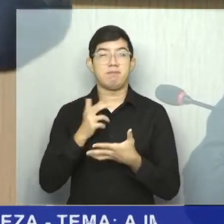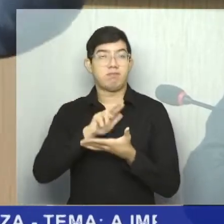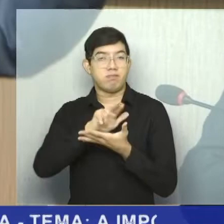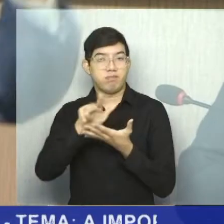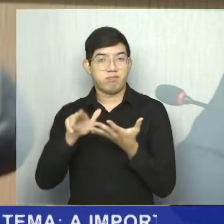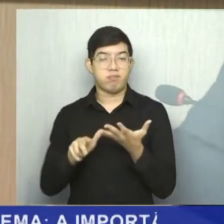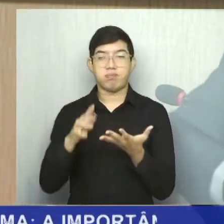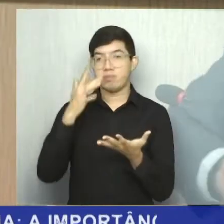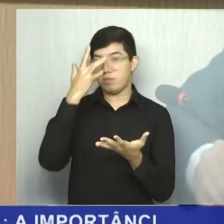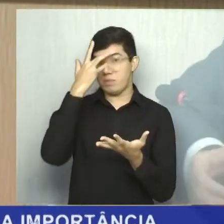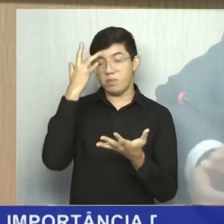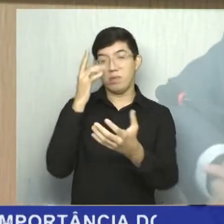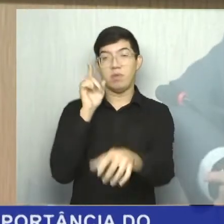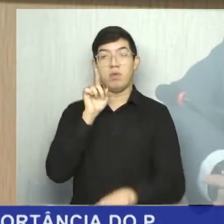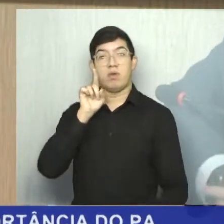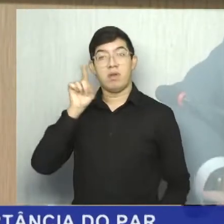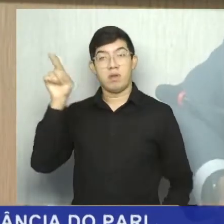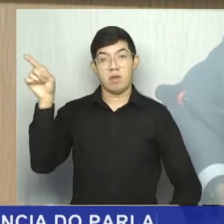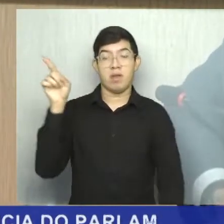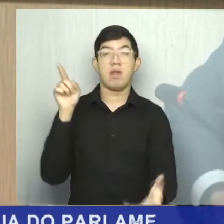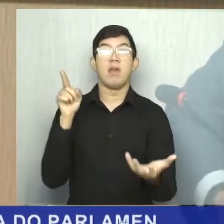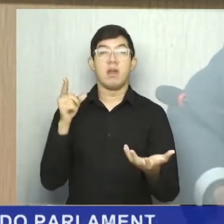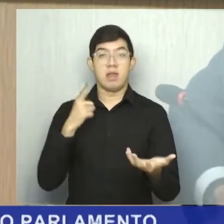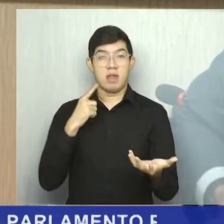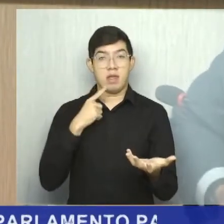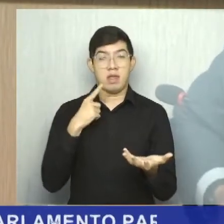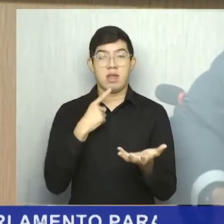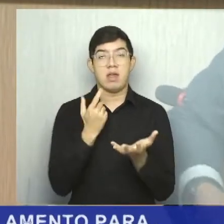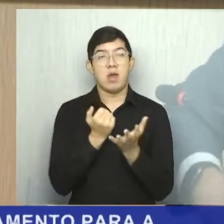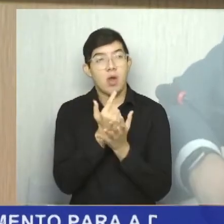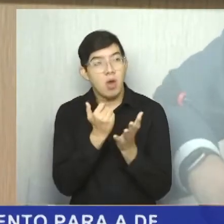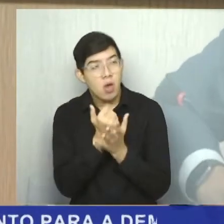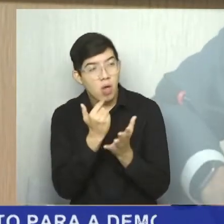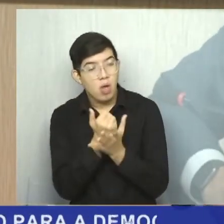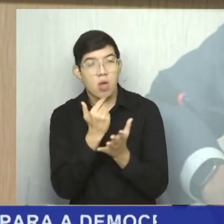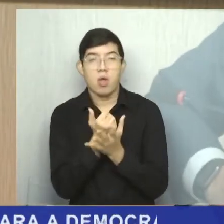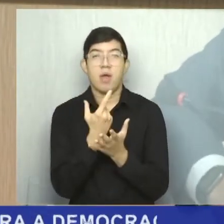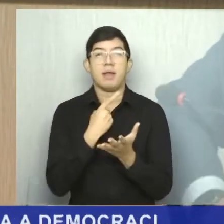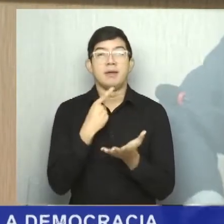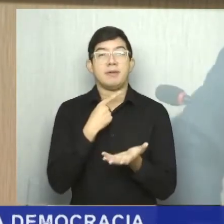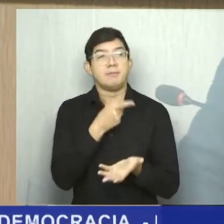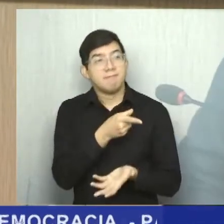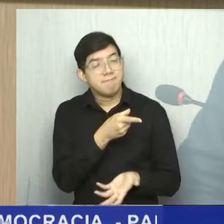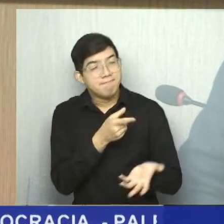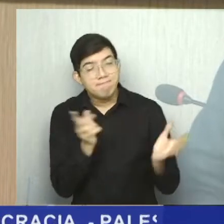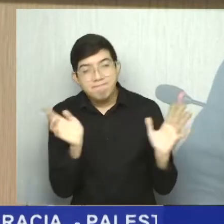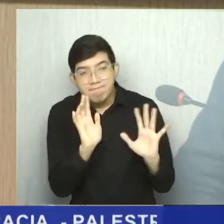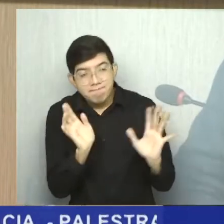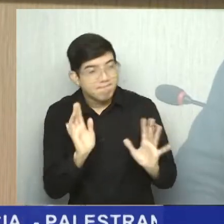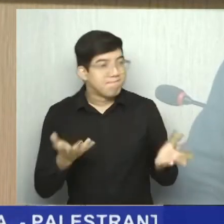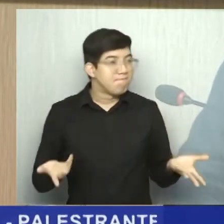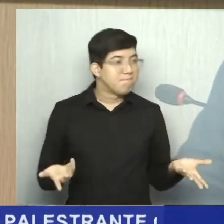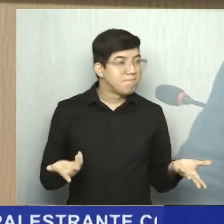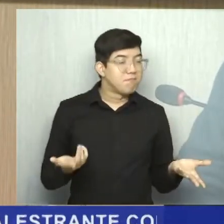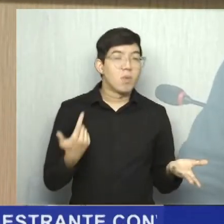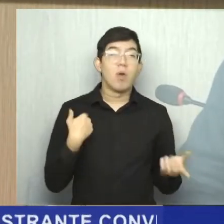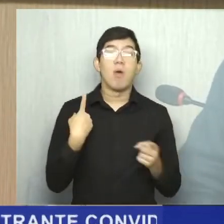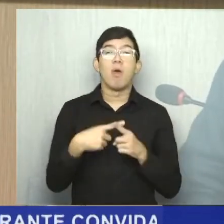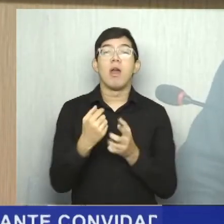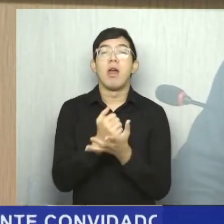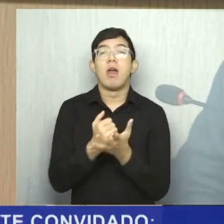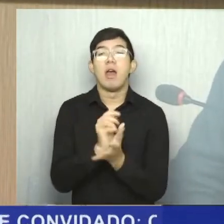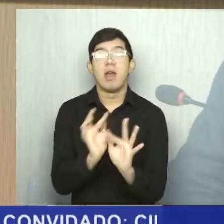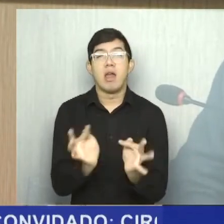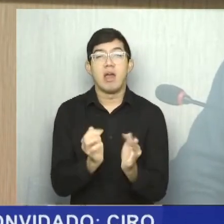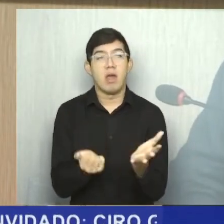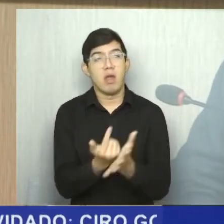só vê na novela da Globo, não paga PIS/COFINS para o governo federal, porque está na cesta básica, meteram na cesta básica do povo. Sabe quanto é que deixa